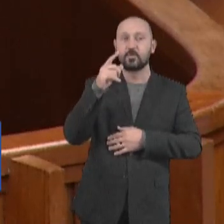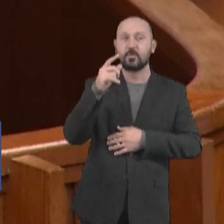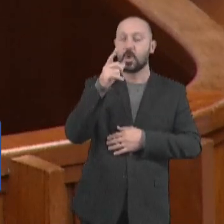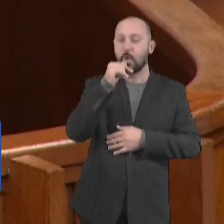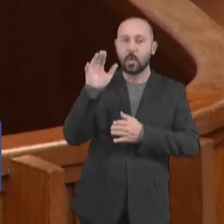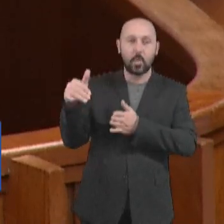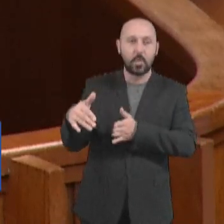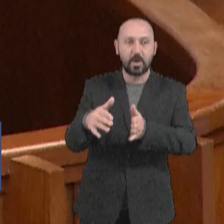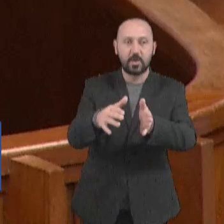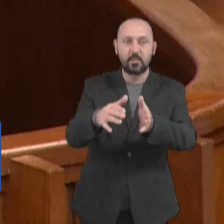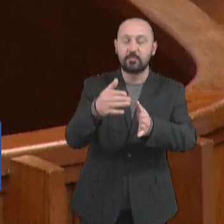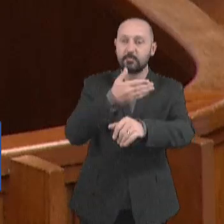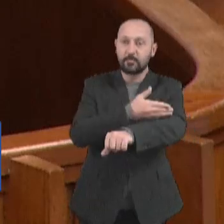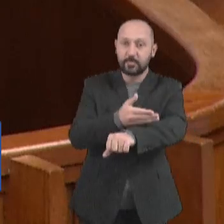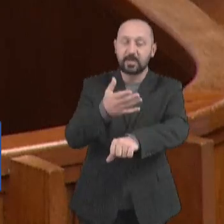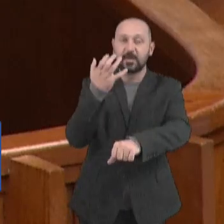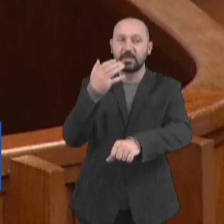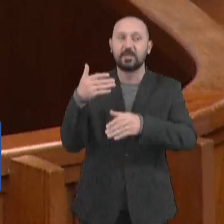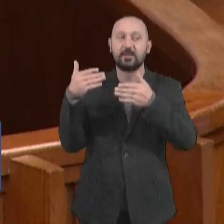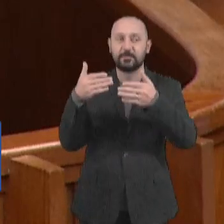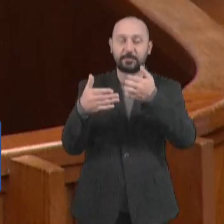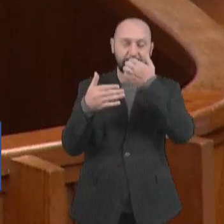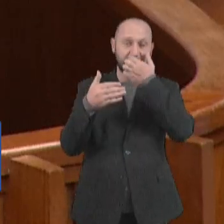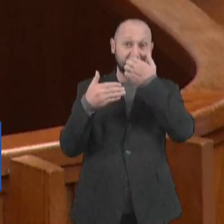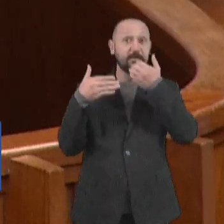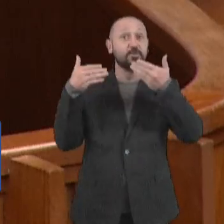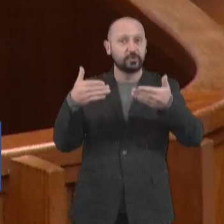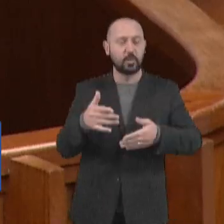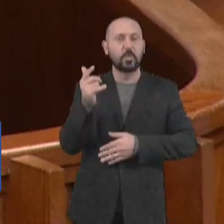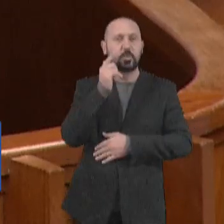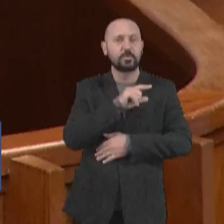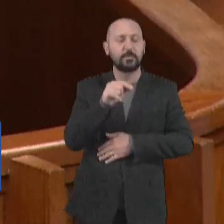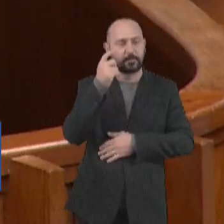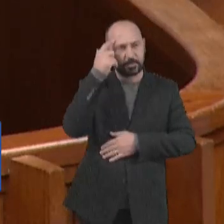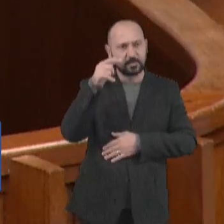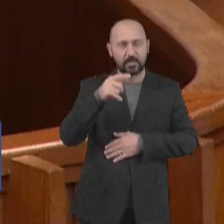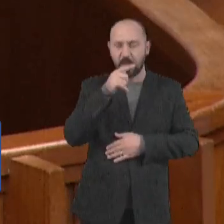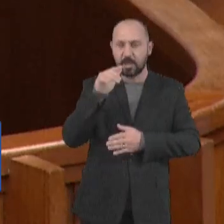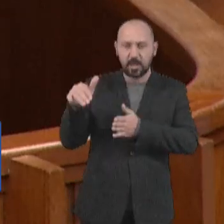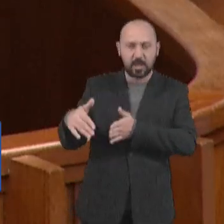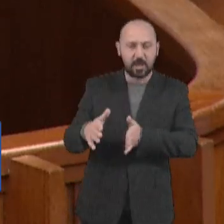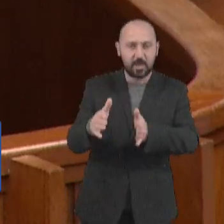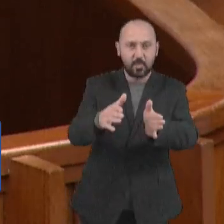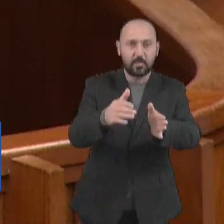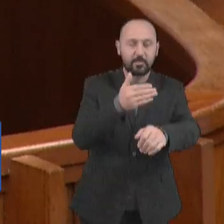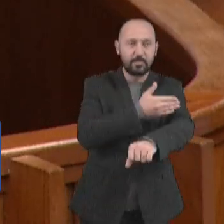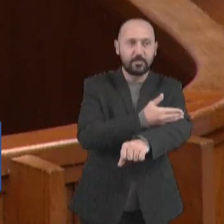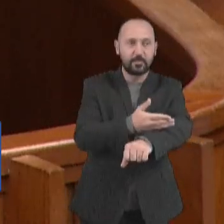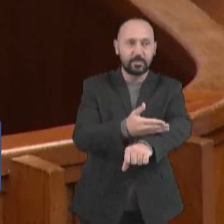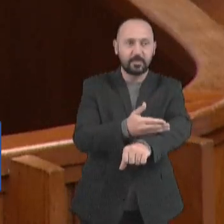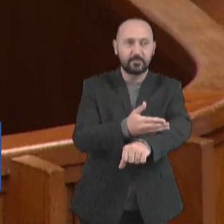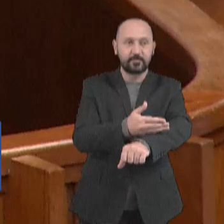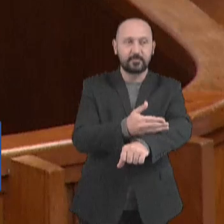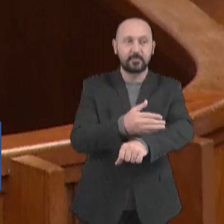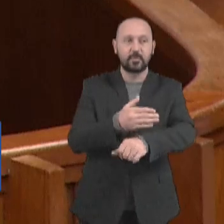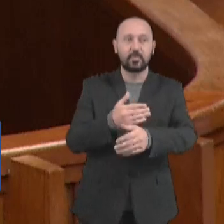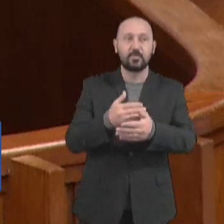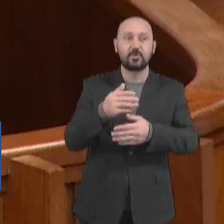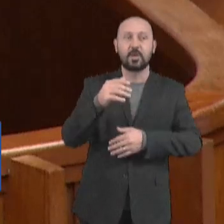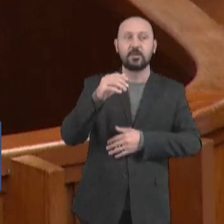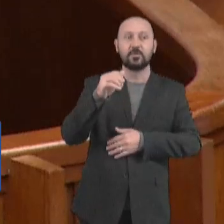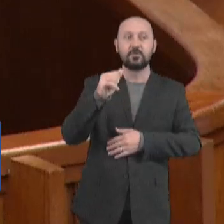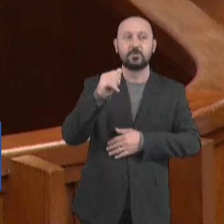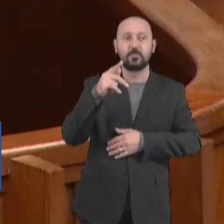Rio Branco. Ele queria avançar, tanto é que chegou por lá. Ele considerava aquele Rio Branco, afluente do Apa,